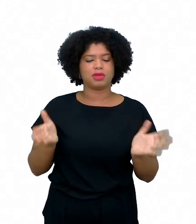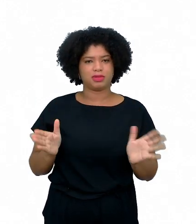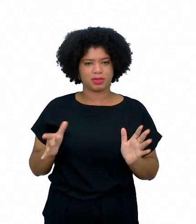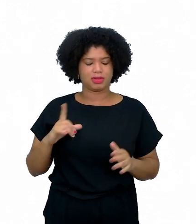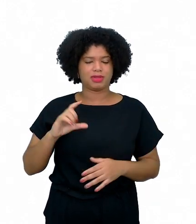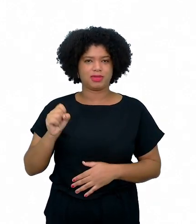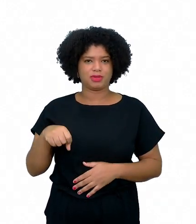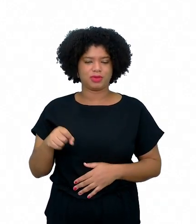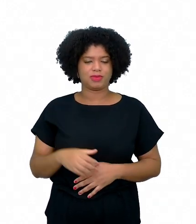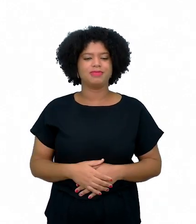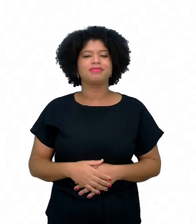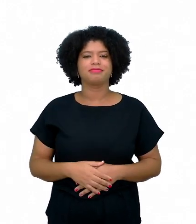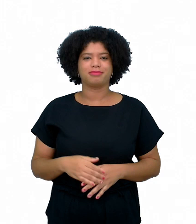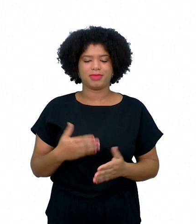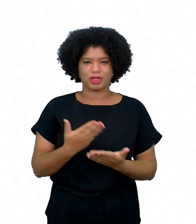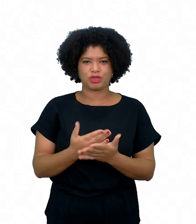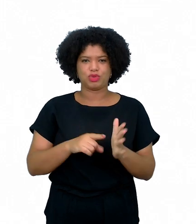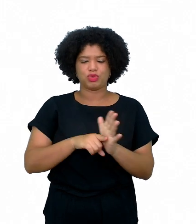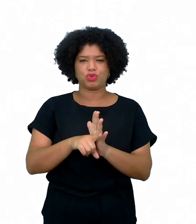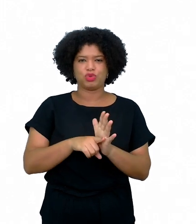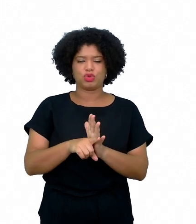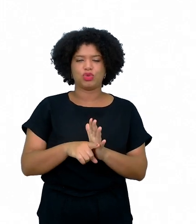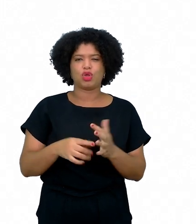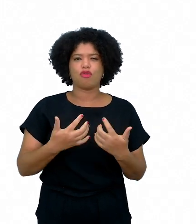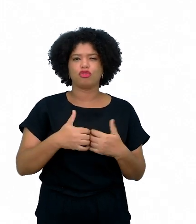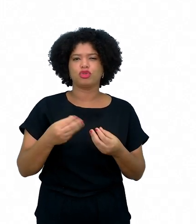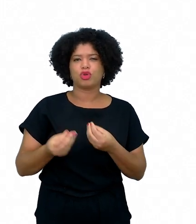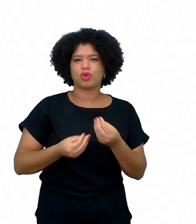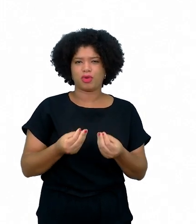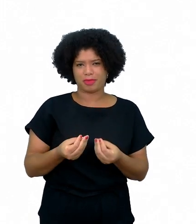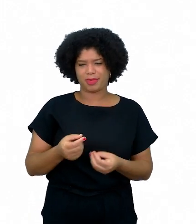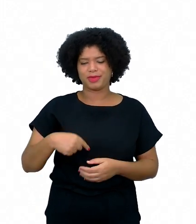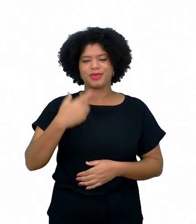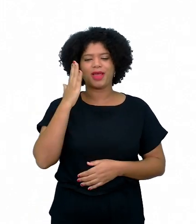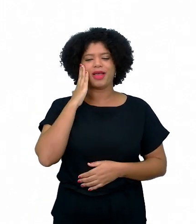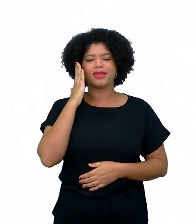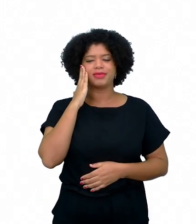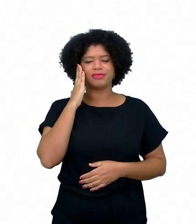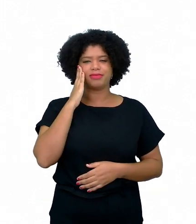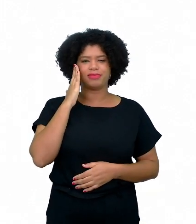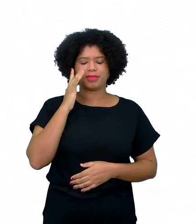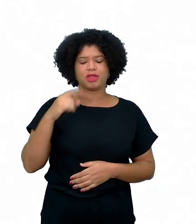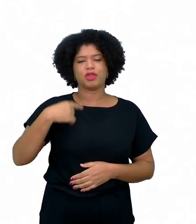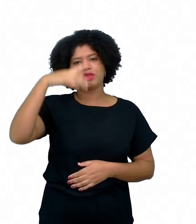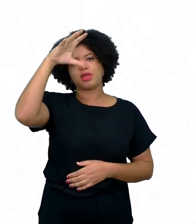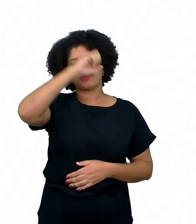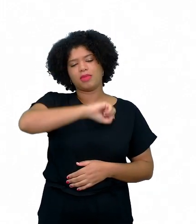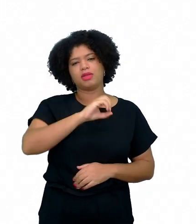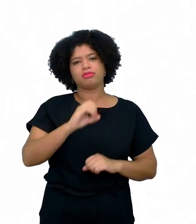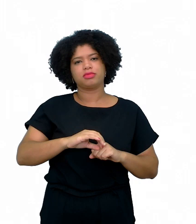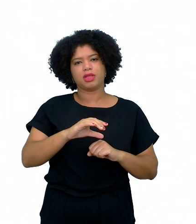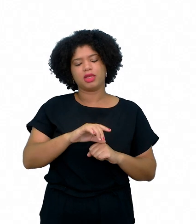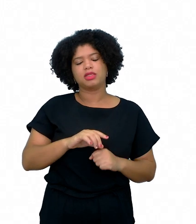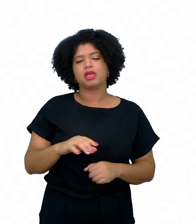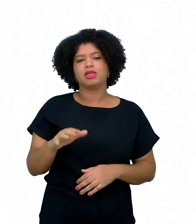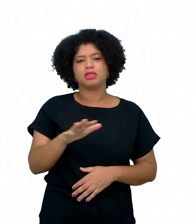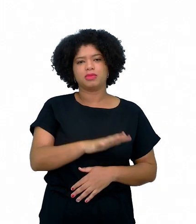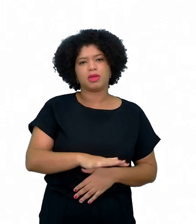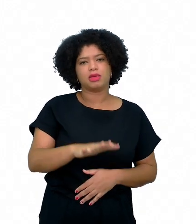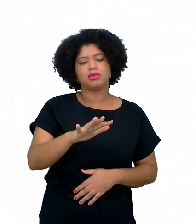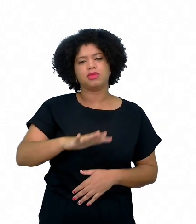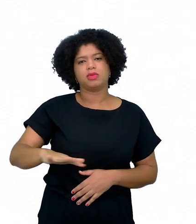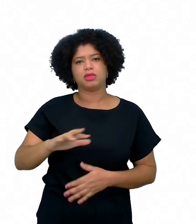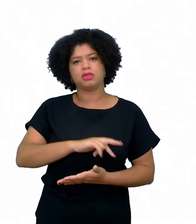E como isso tudo funciona, né? A gente sabe que a gente aprende em diversos espaços, não só